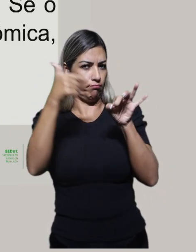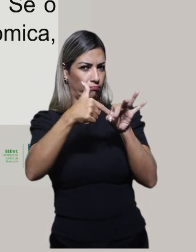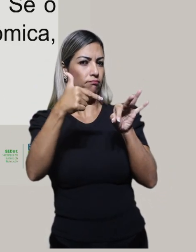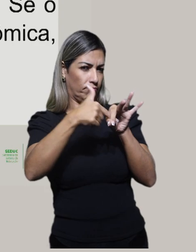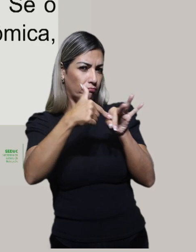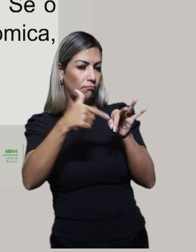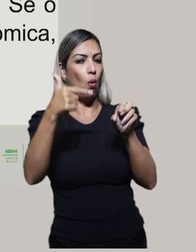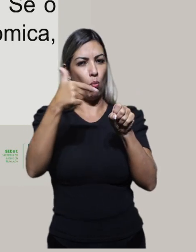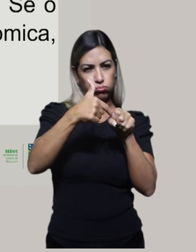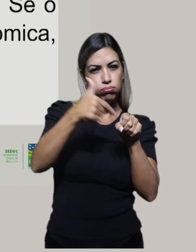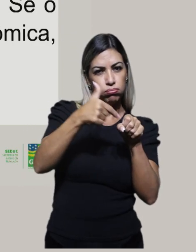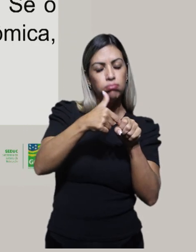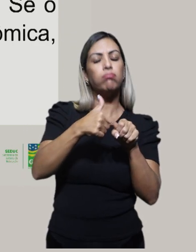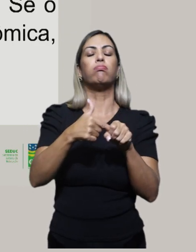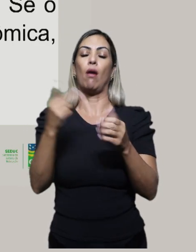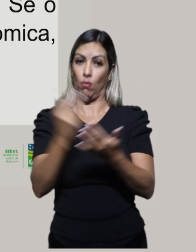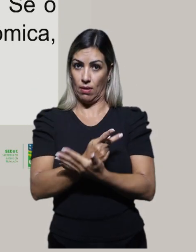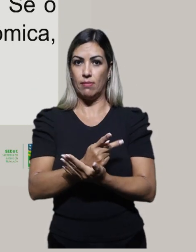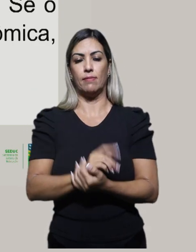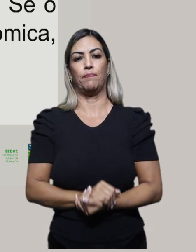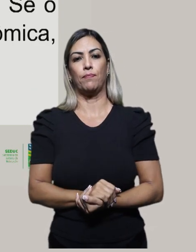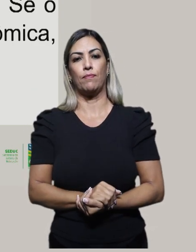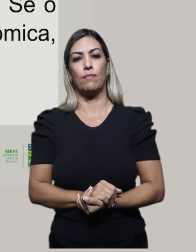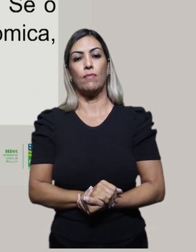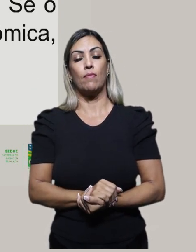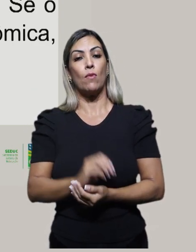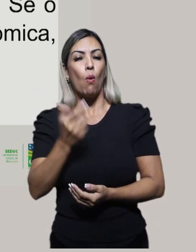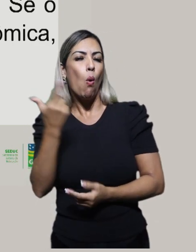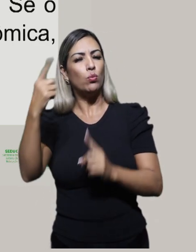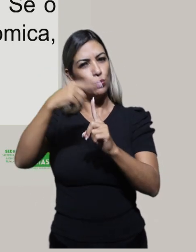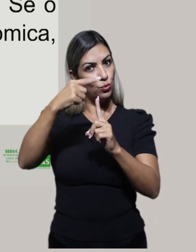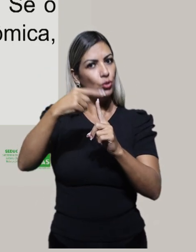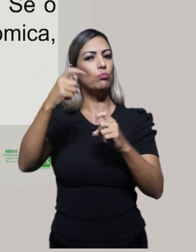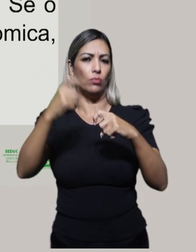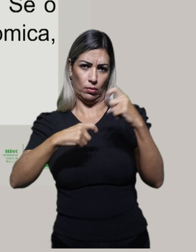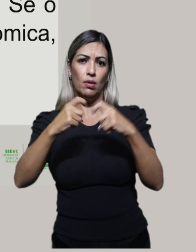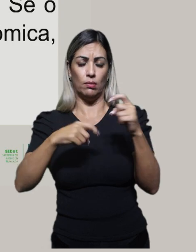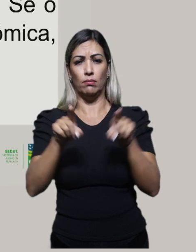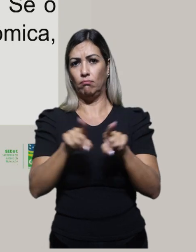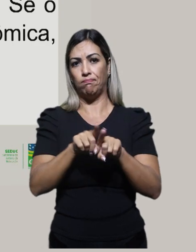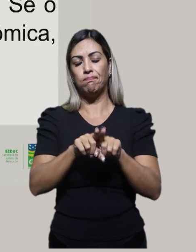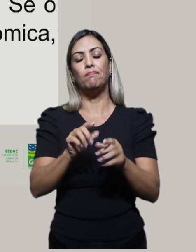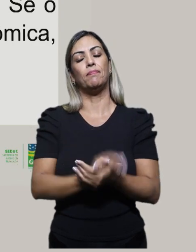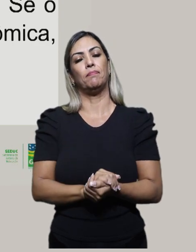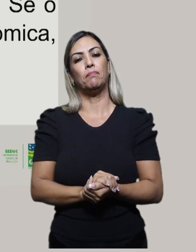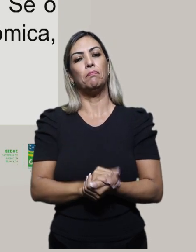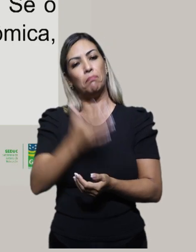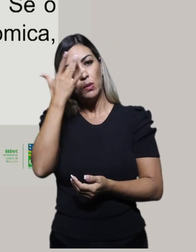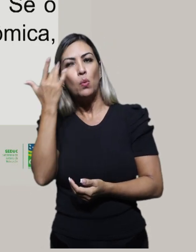que é a penetração. Ou praticar outro ato libidinoso com